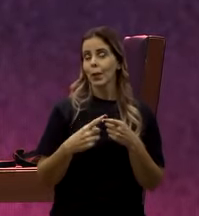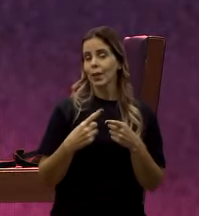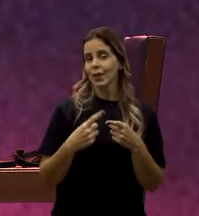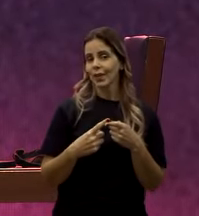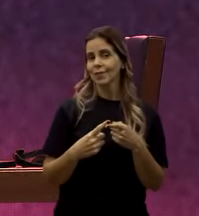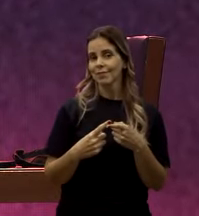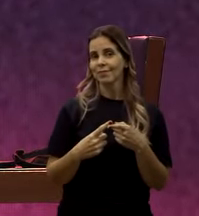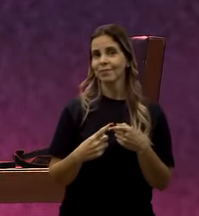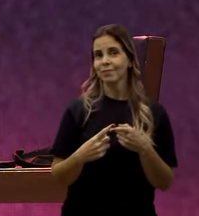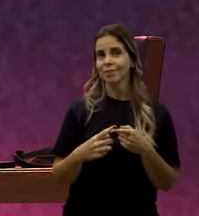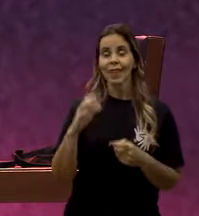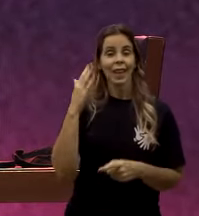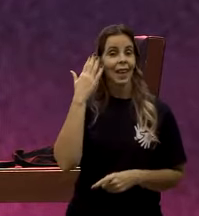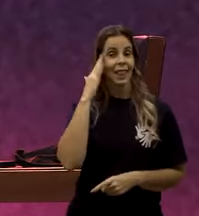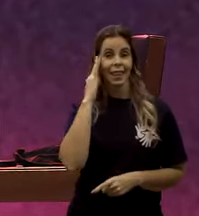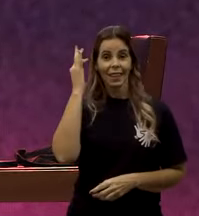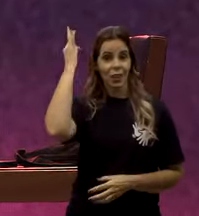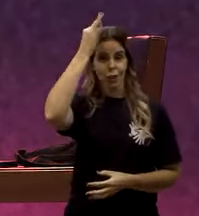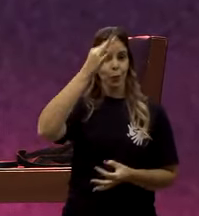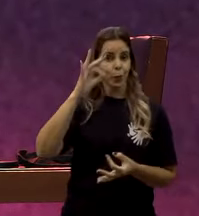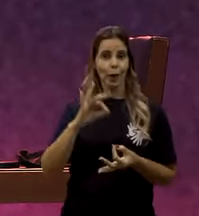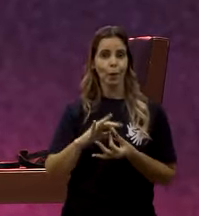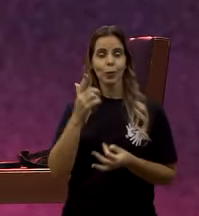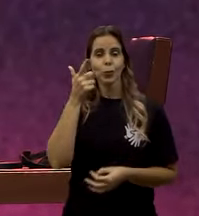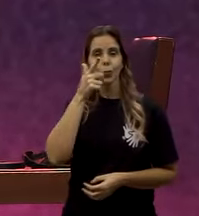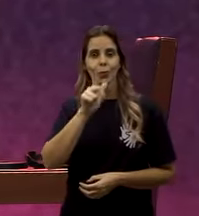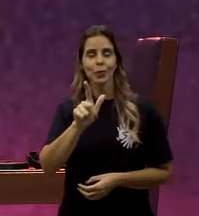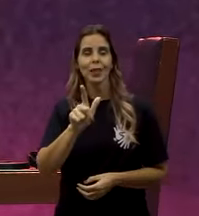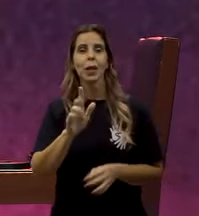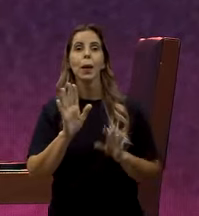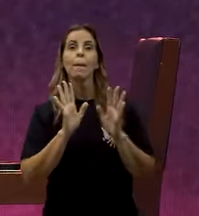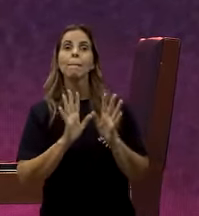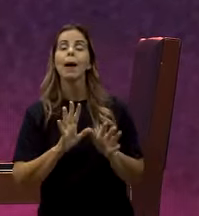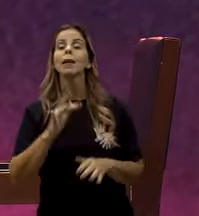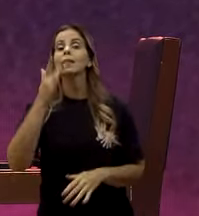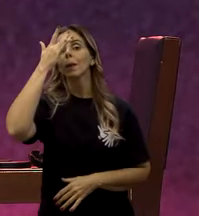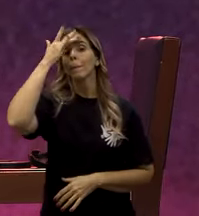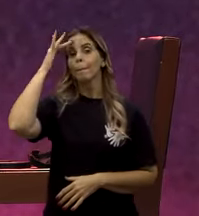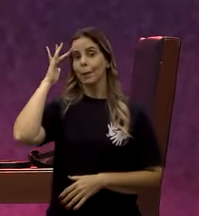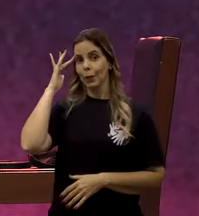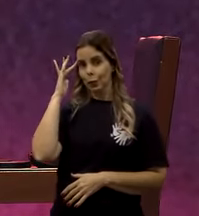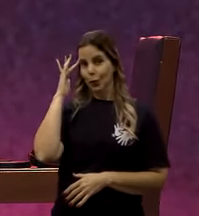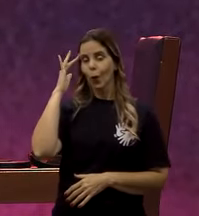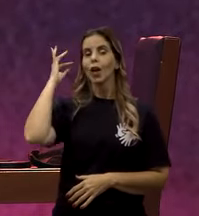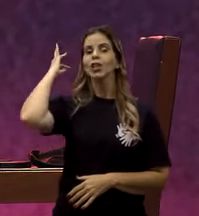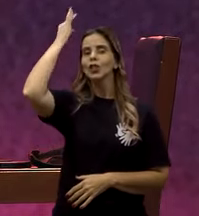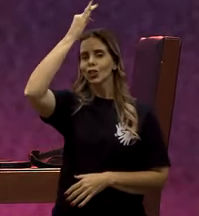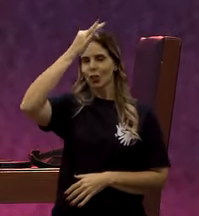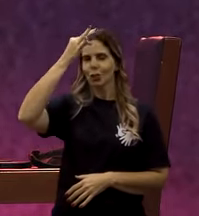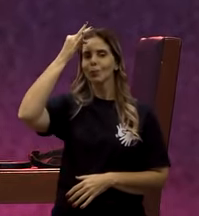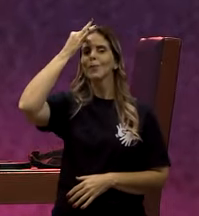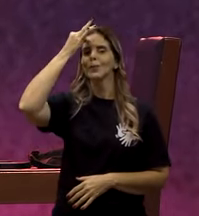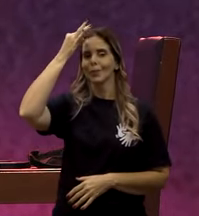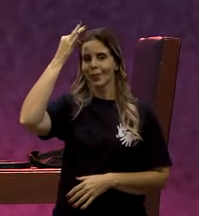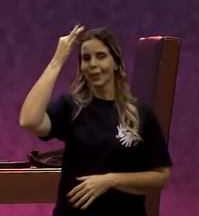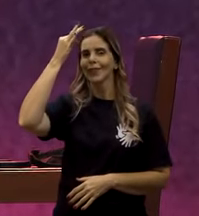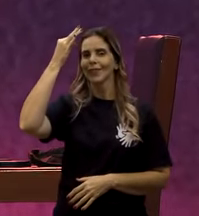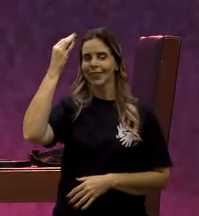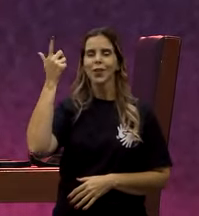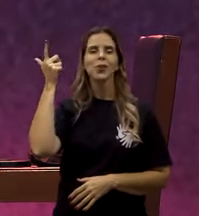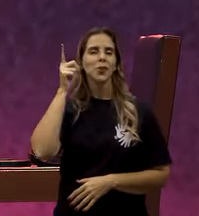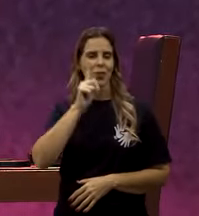discernidas espiritualmente Mas quem é espiritual discerne todas as coisas